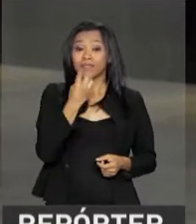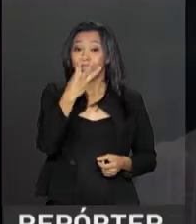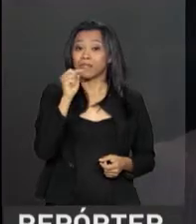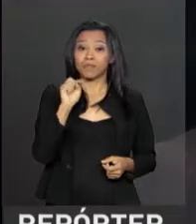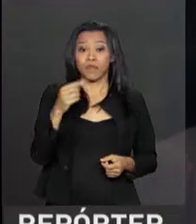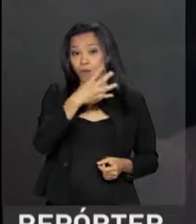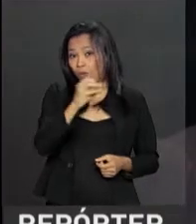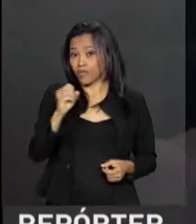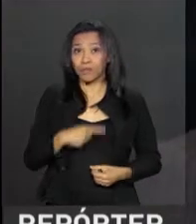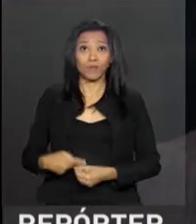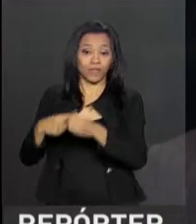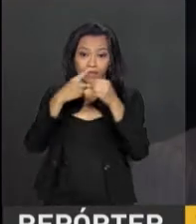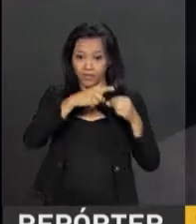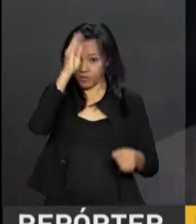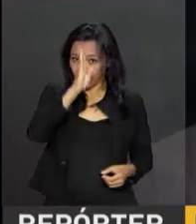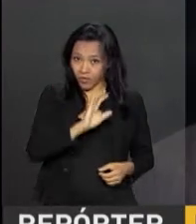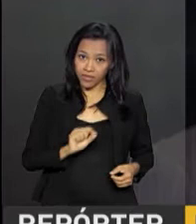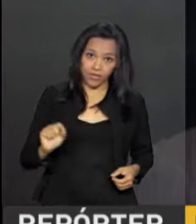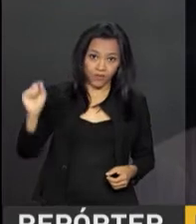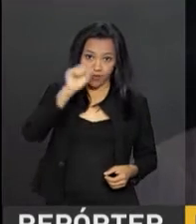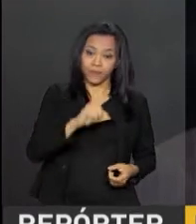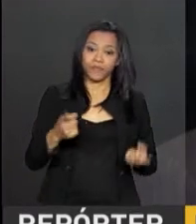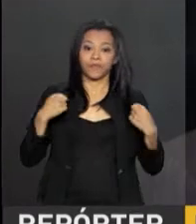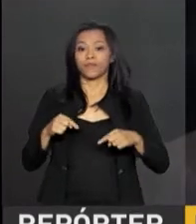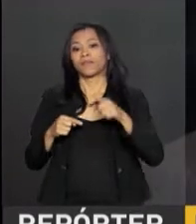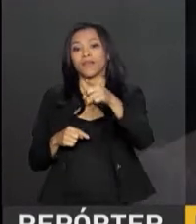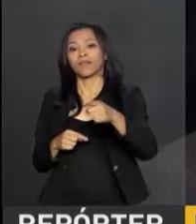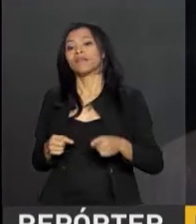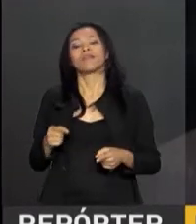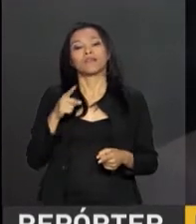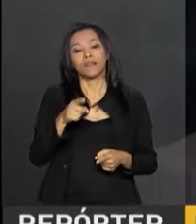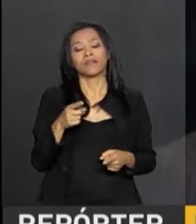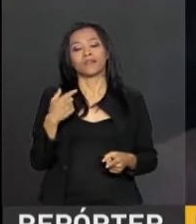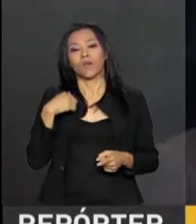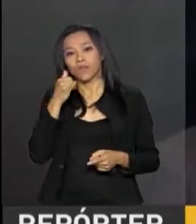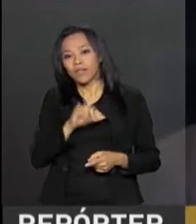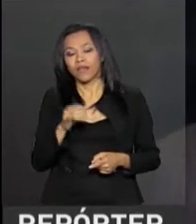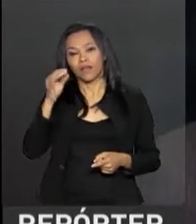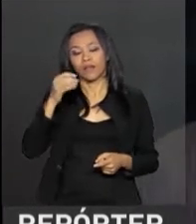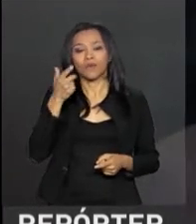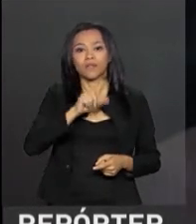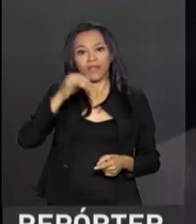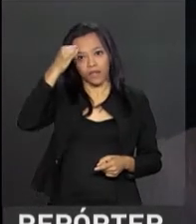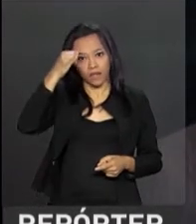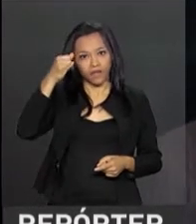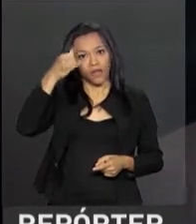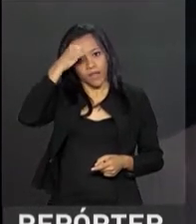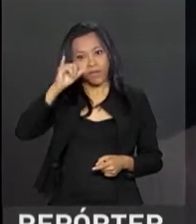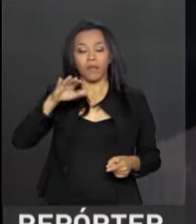e conhecimento eu acho que especialmente a as livres que faz o trabalho que consegue prevenir a a a mortalidade infantil